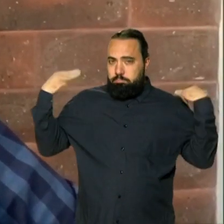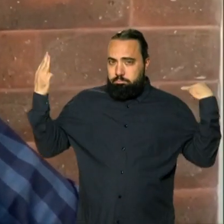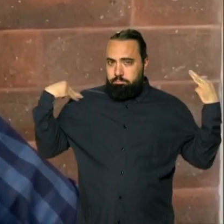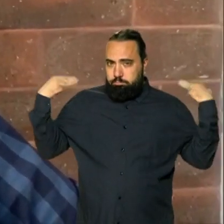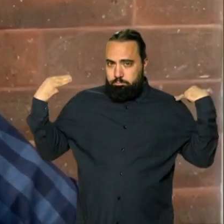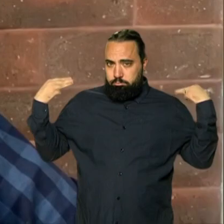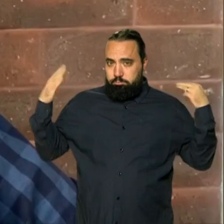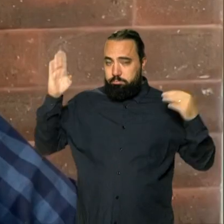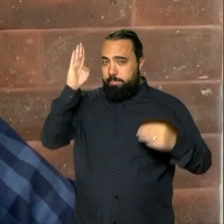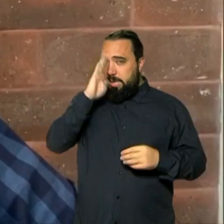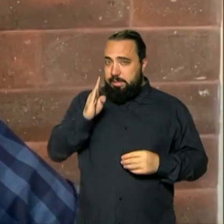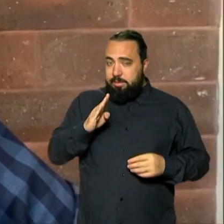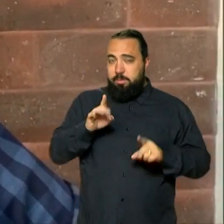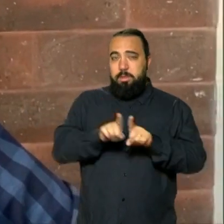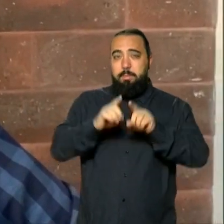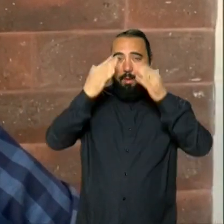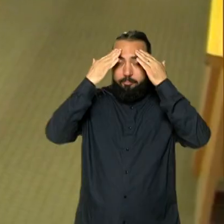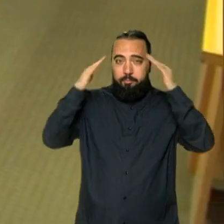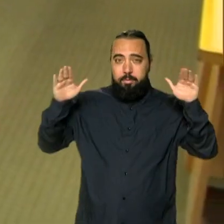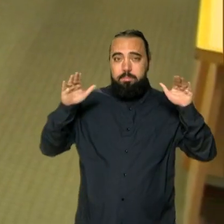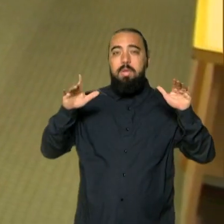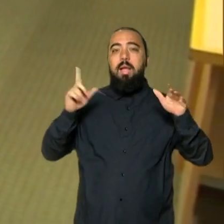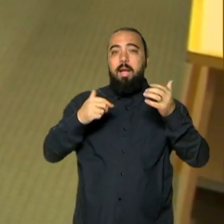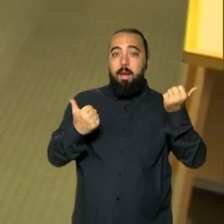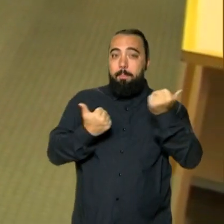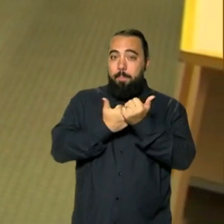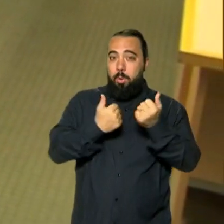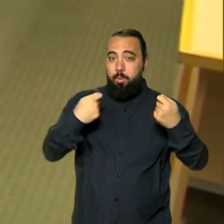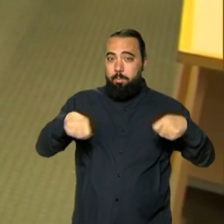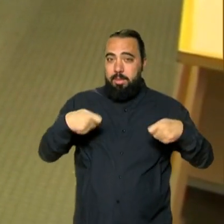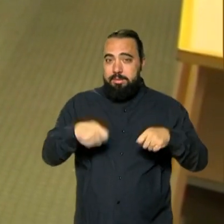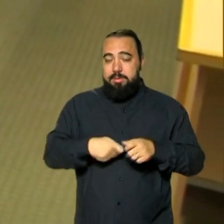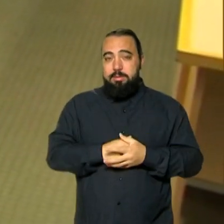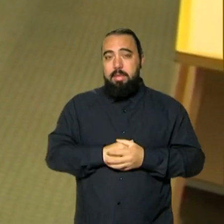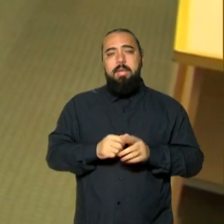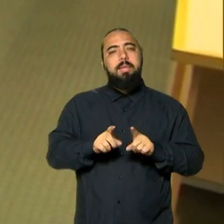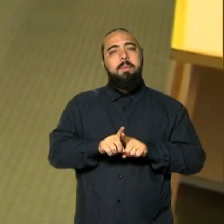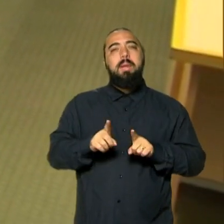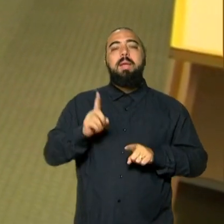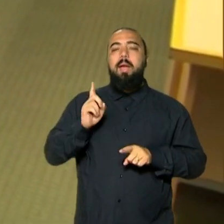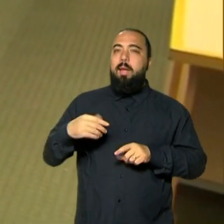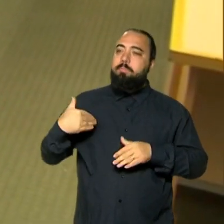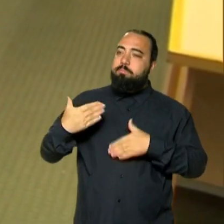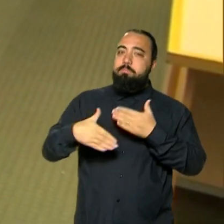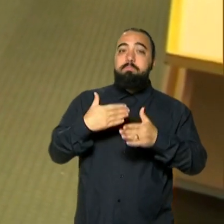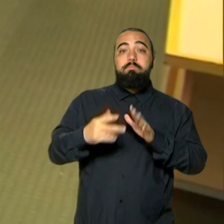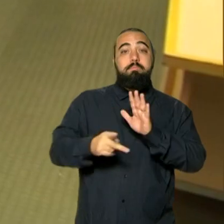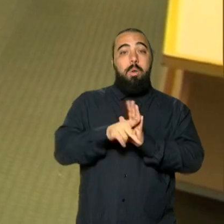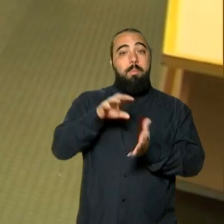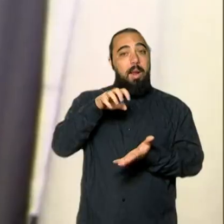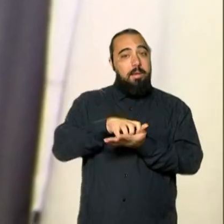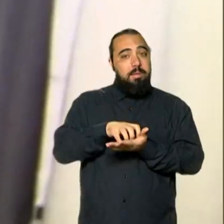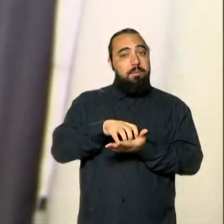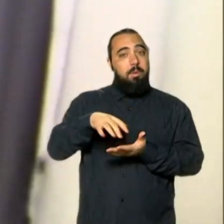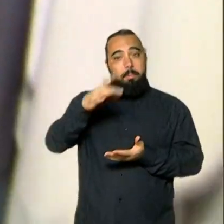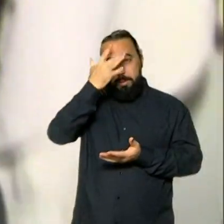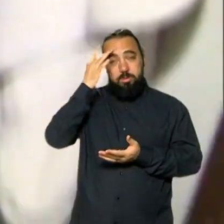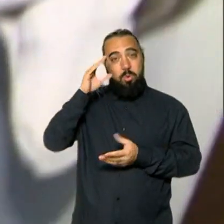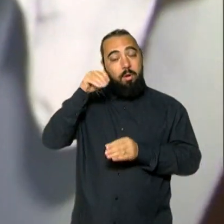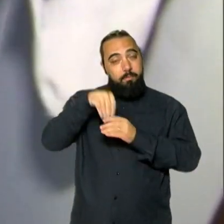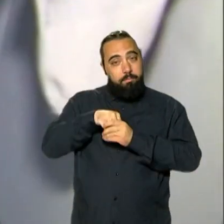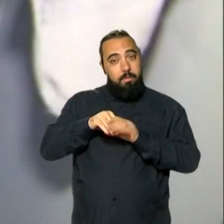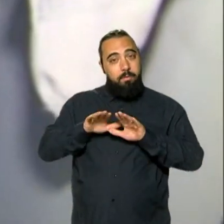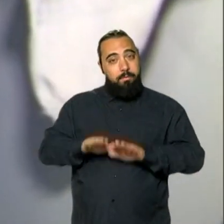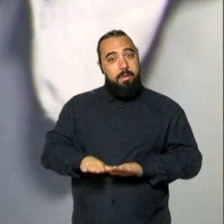Aérea Brasileira também, quando nós fazemos uso de voos de apoio, certo? E também da rotina da própria estação, caso as pessoas fiquem na estação, ou do